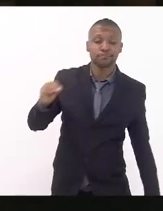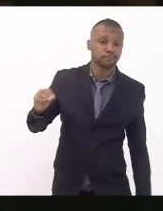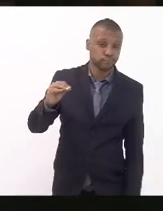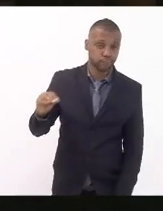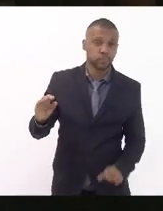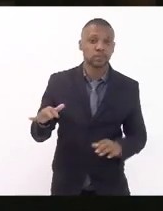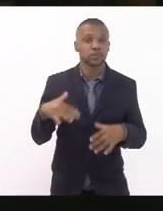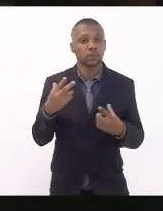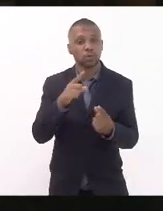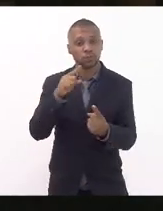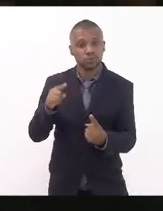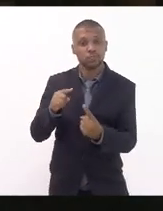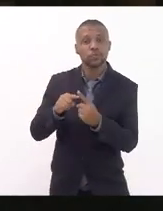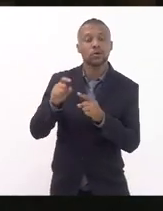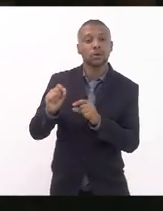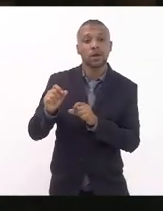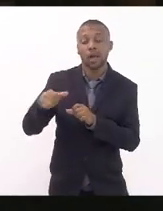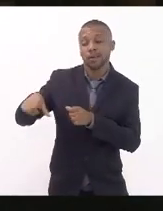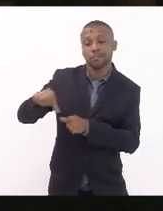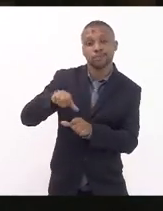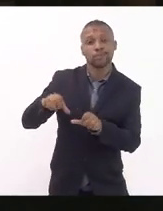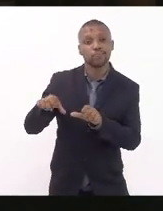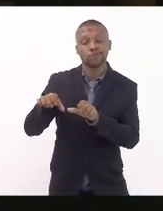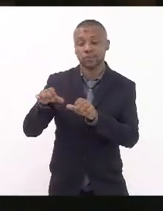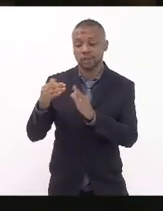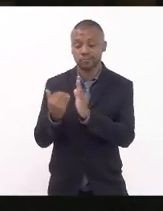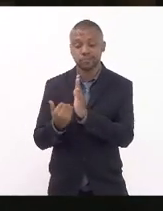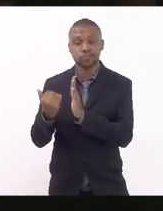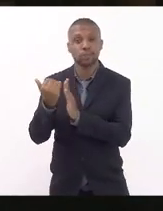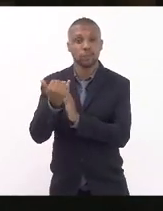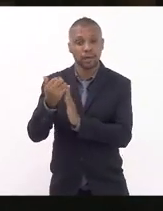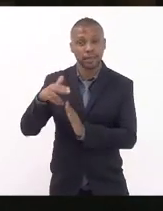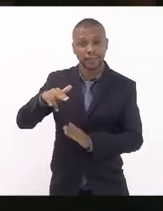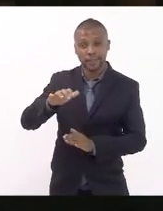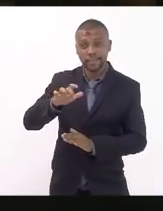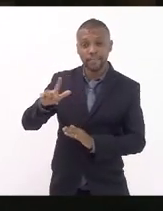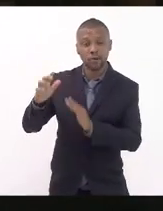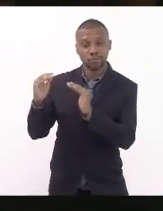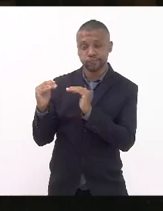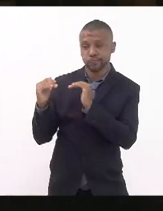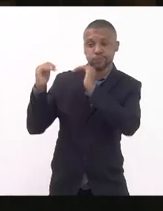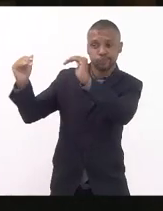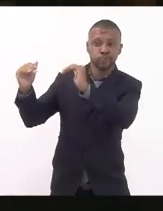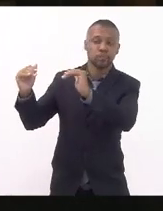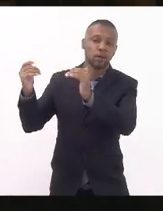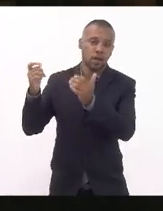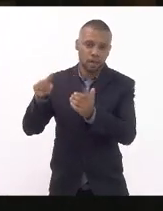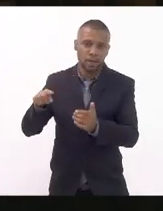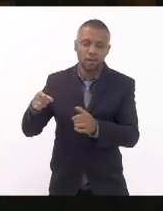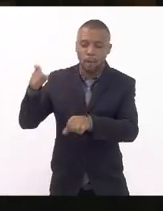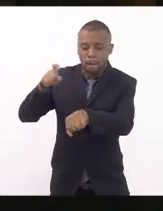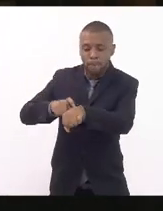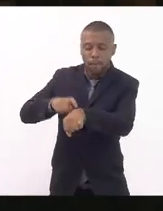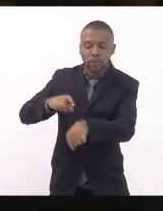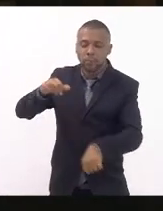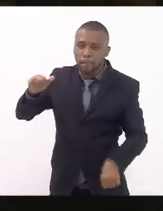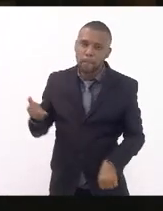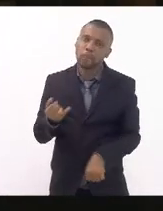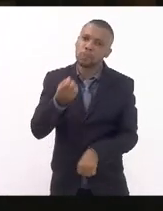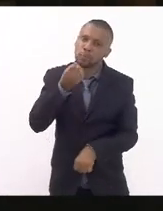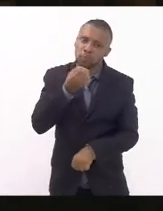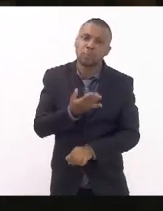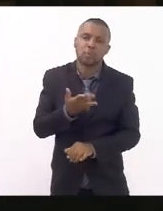sentido, a requalificação para nível superior, sem dúvida nenhuma, vem em boa hora. A gente